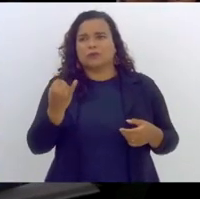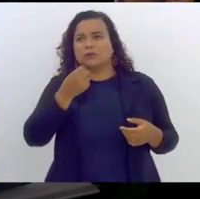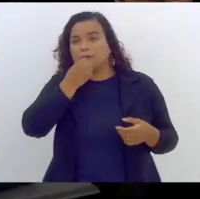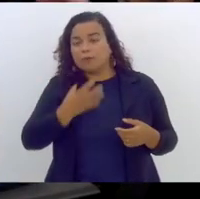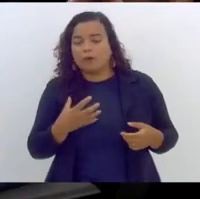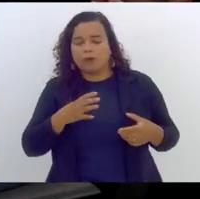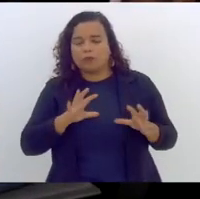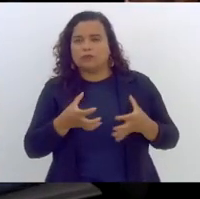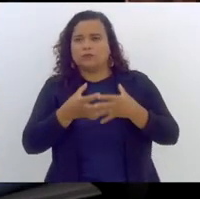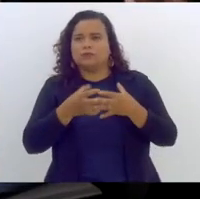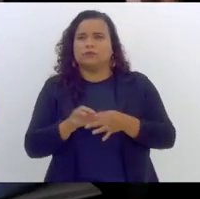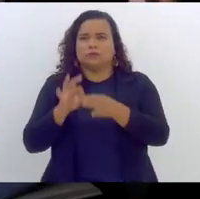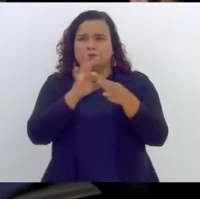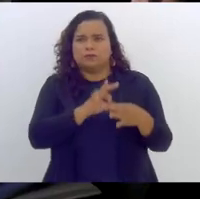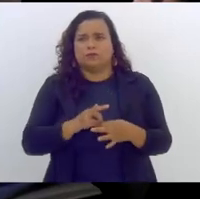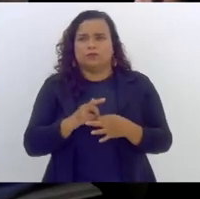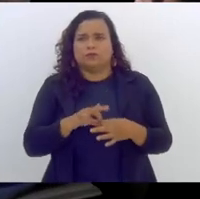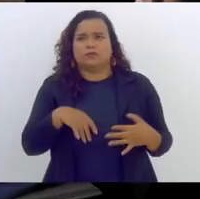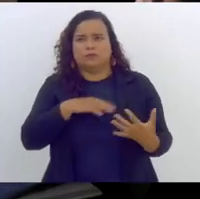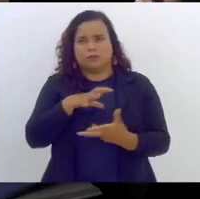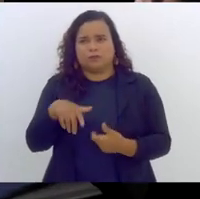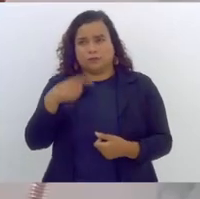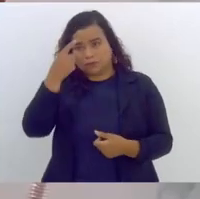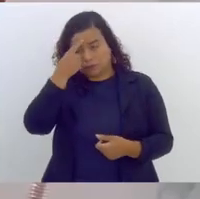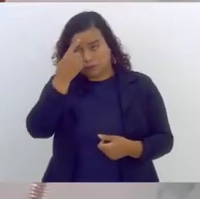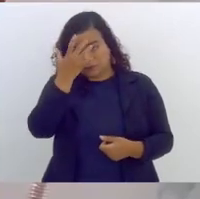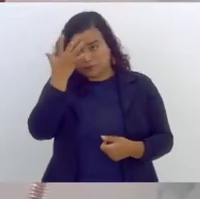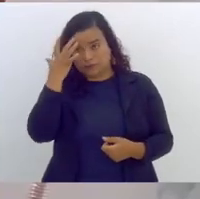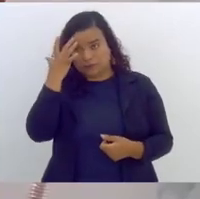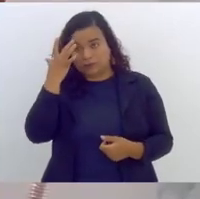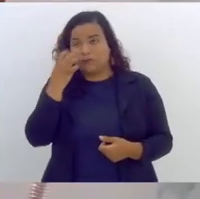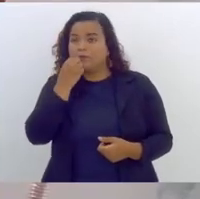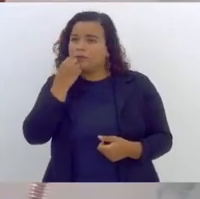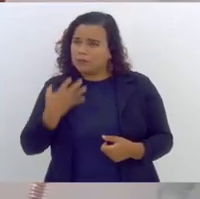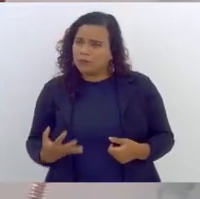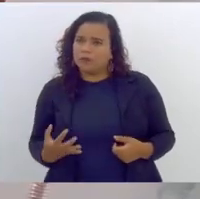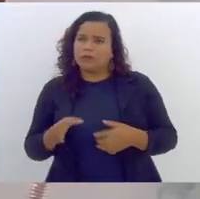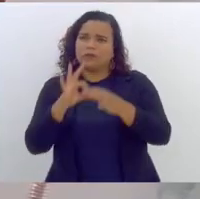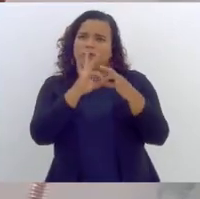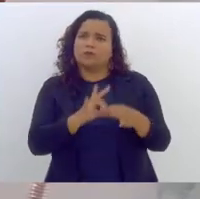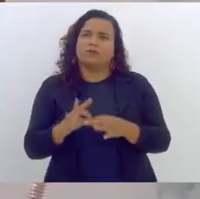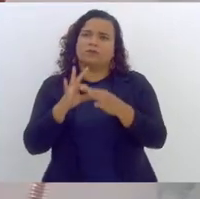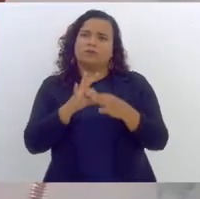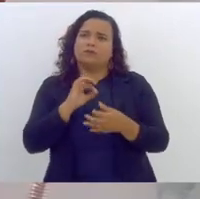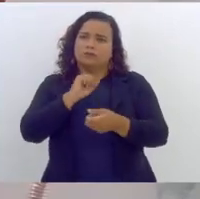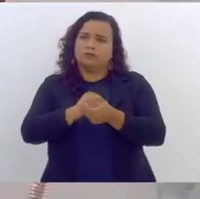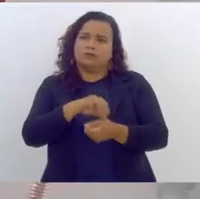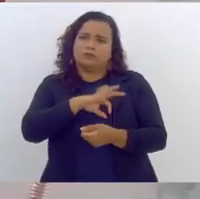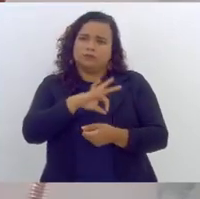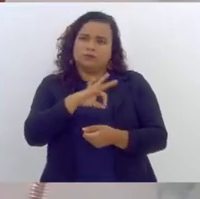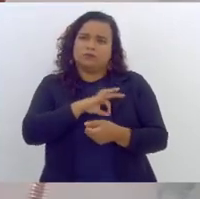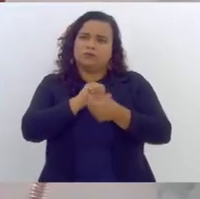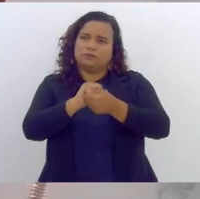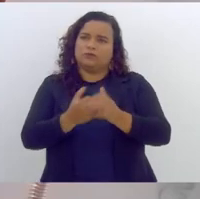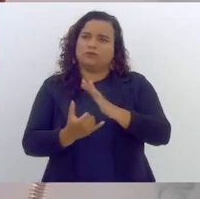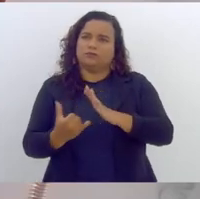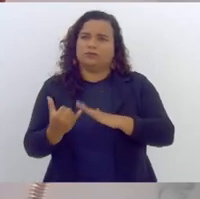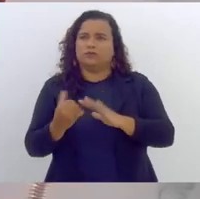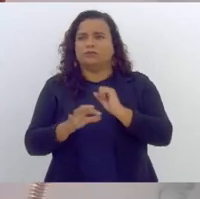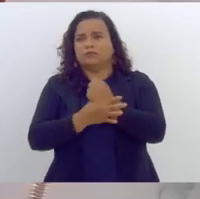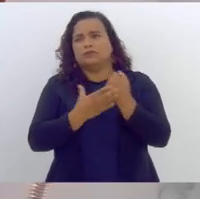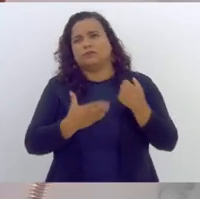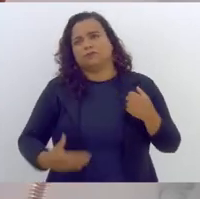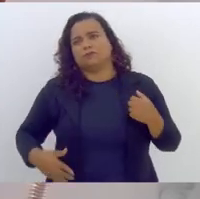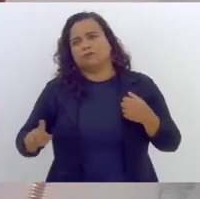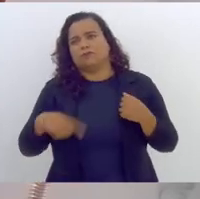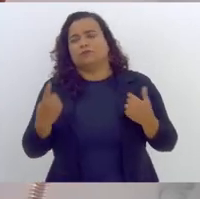e desde que o mundo é mundo as pessoas de bem estarão sempre unidas com os policiais com as instituições de Segurança Pública que